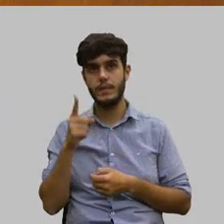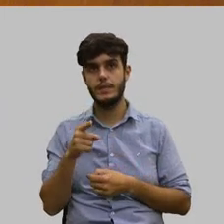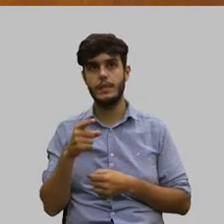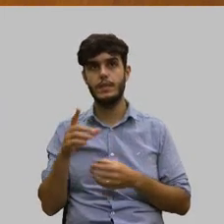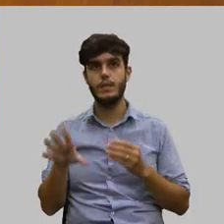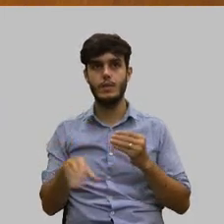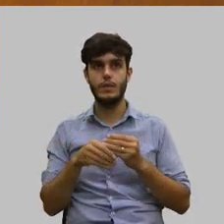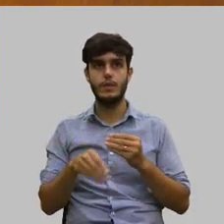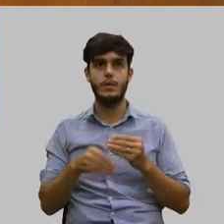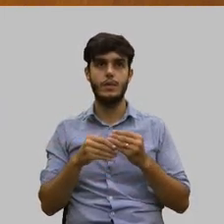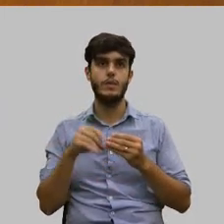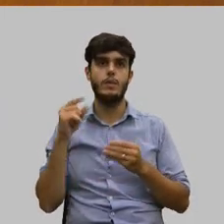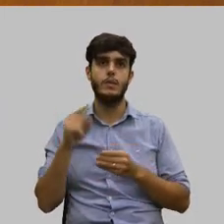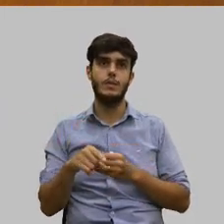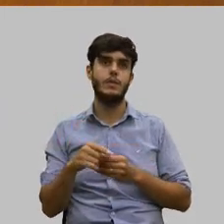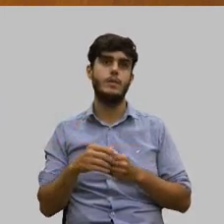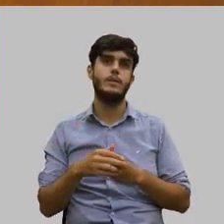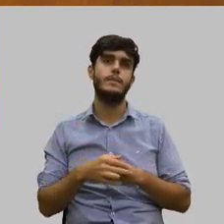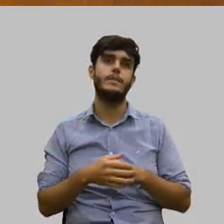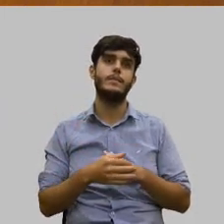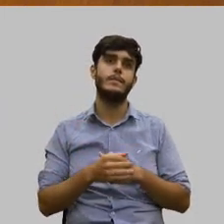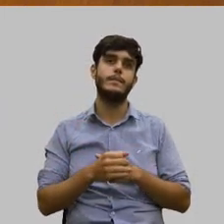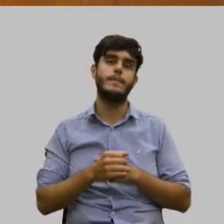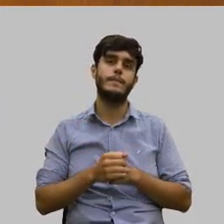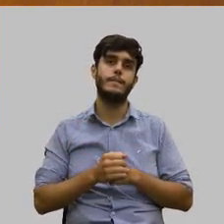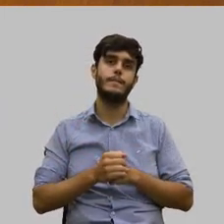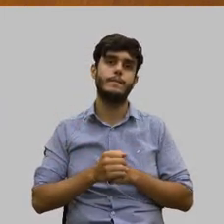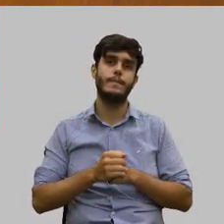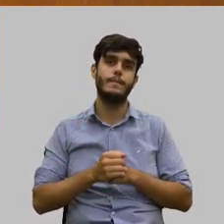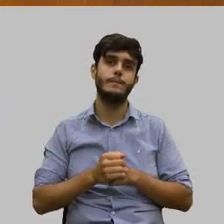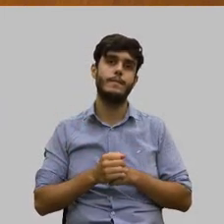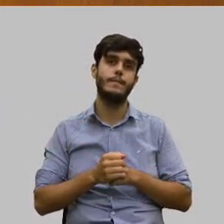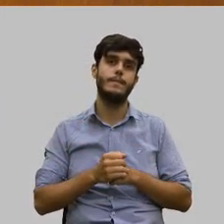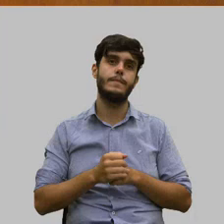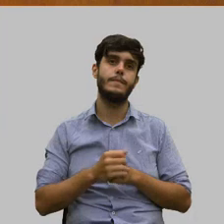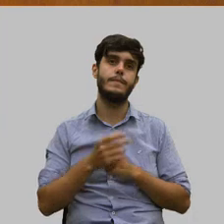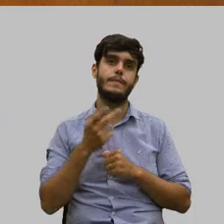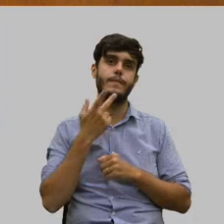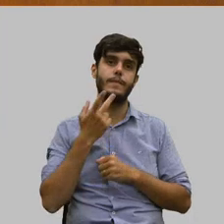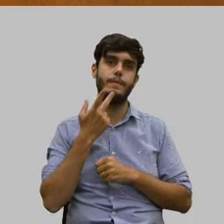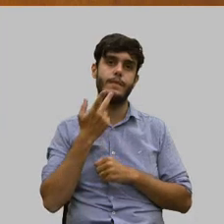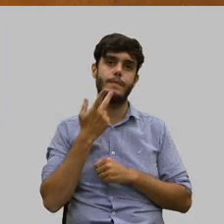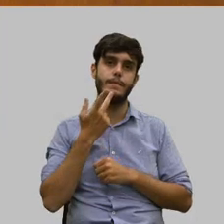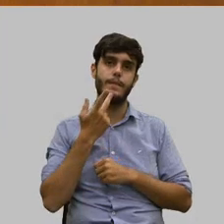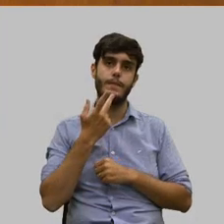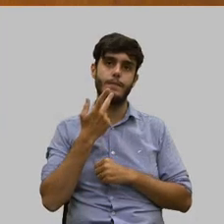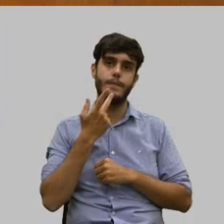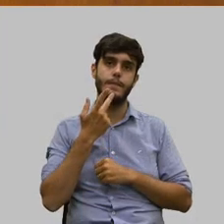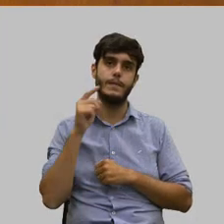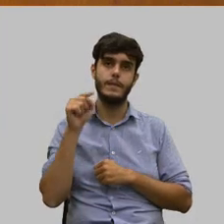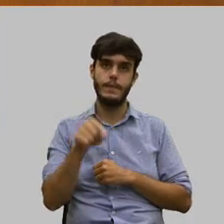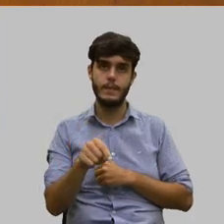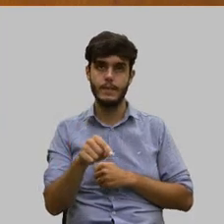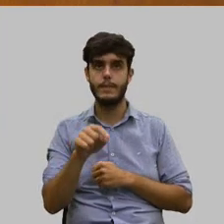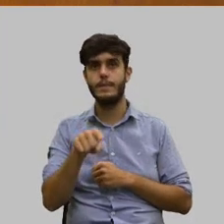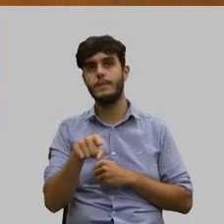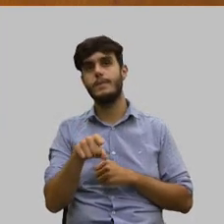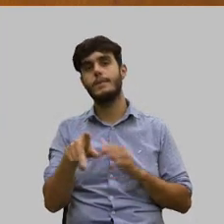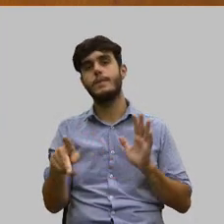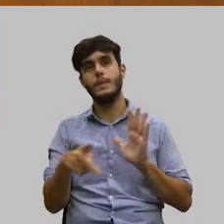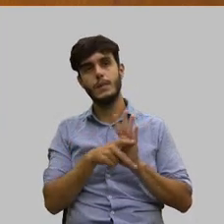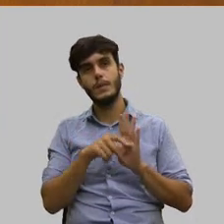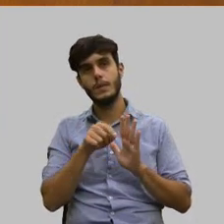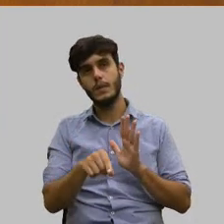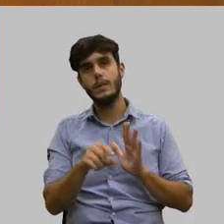eu não me canso de poder eh falar aproveitando aqui a chegada do líder da maioria o